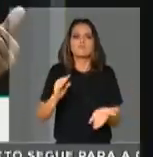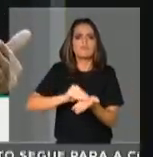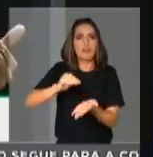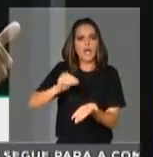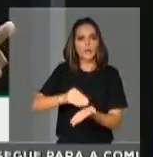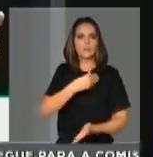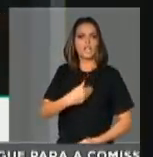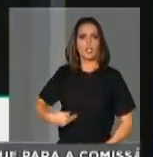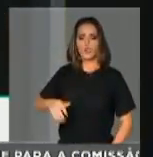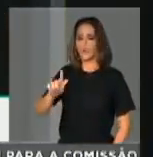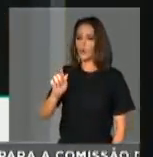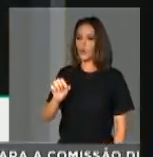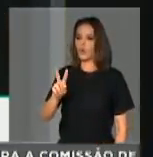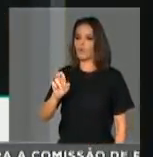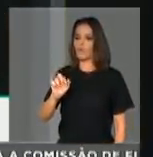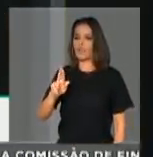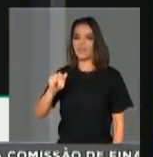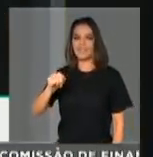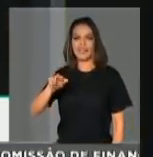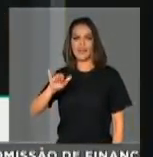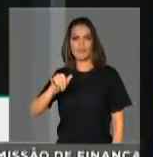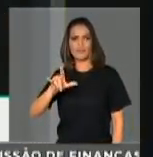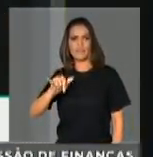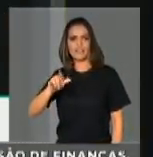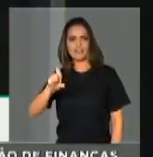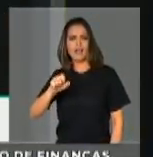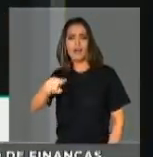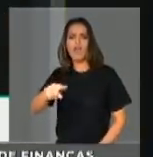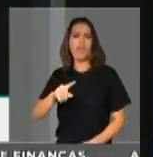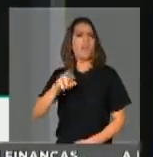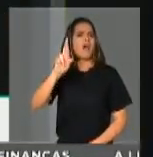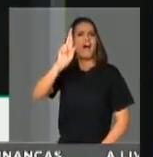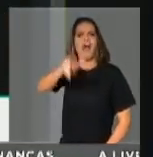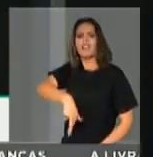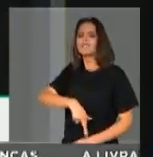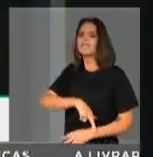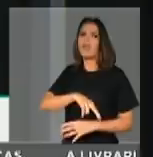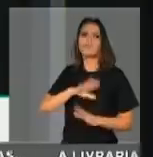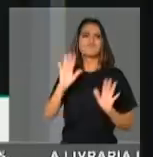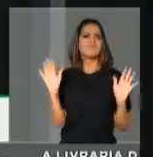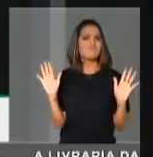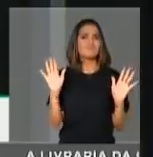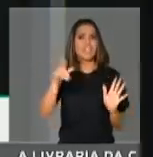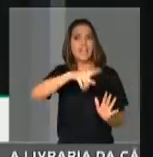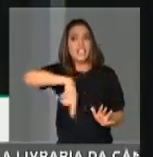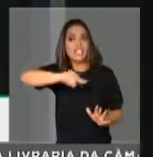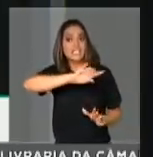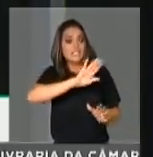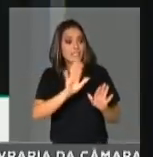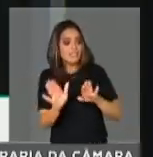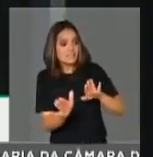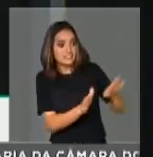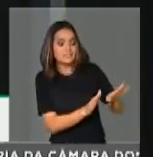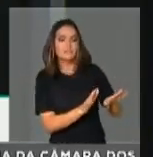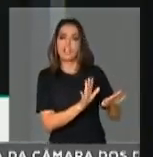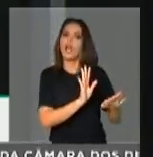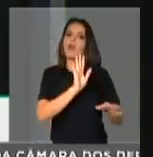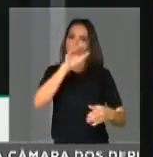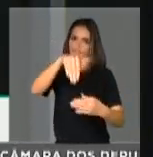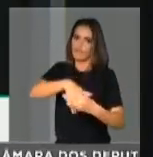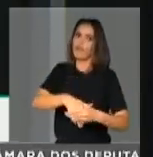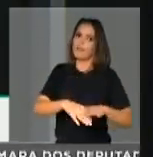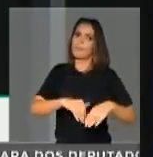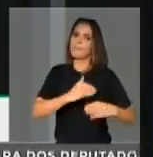a proposta que vai para a rua é ancorada no que há de mais radical, porque fora isso, um setor grande que votou nele já está na rejeição, que passa